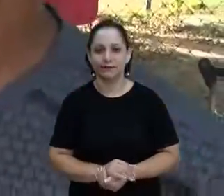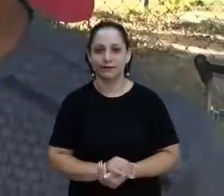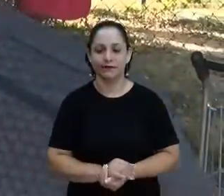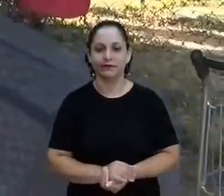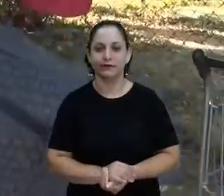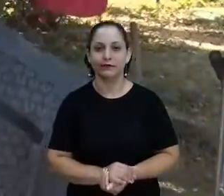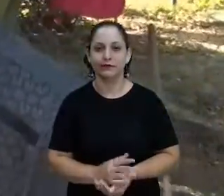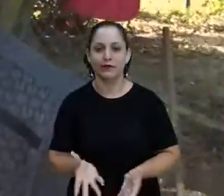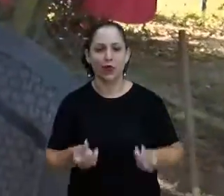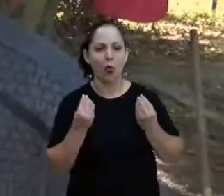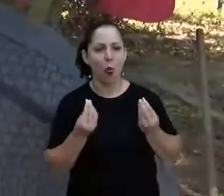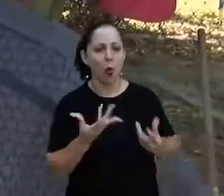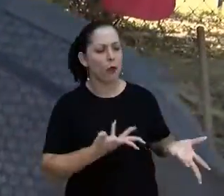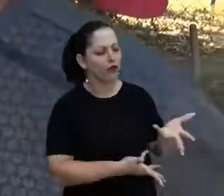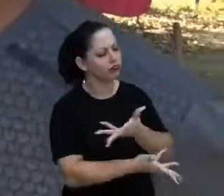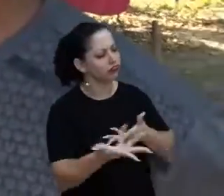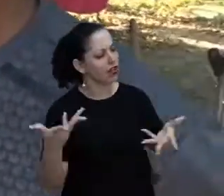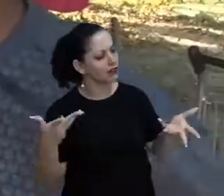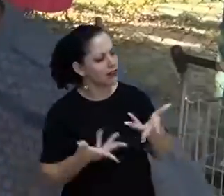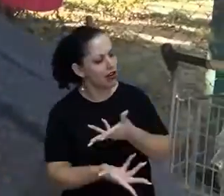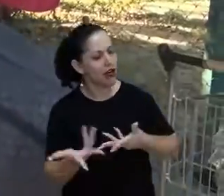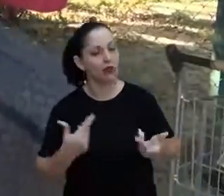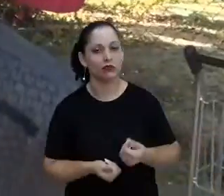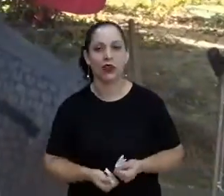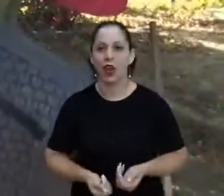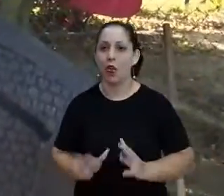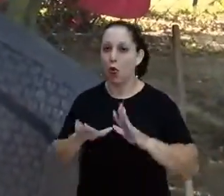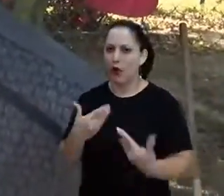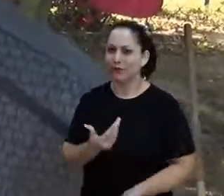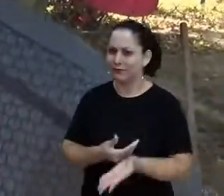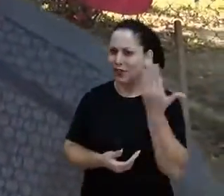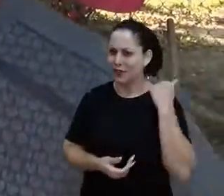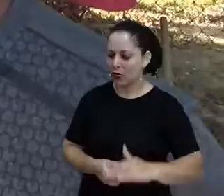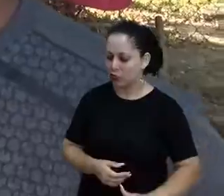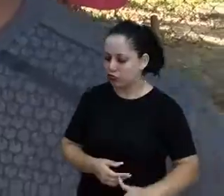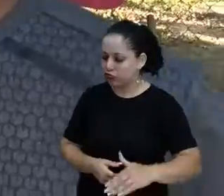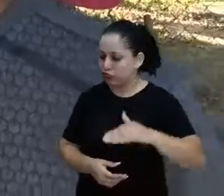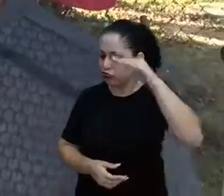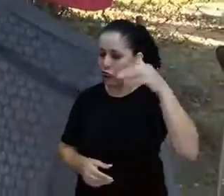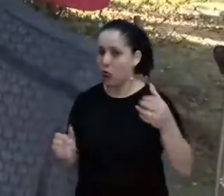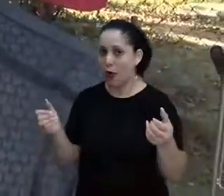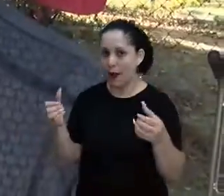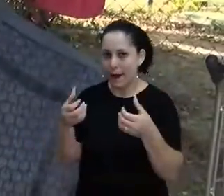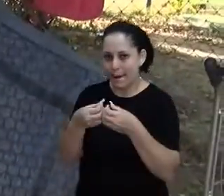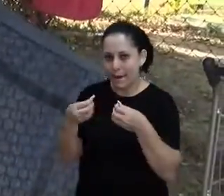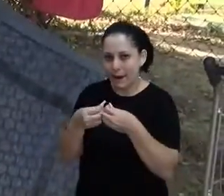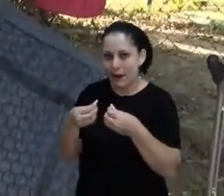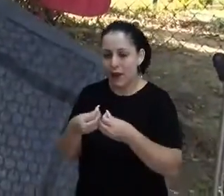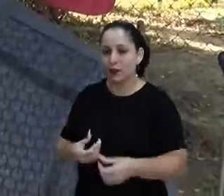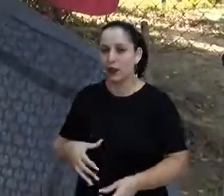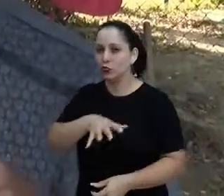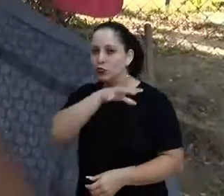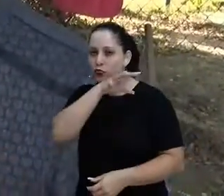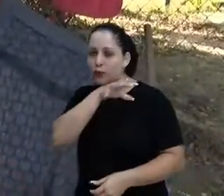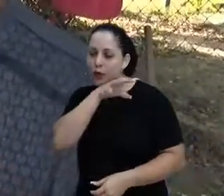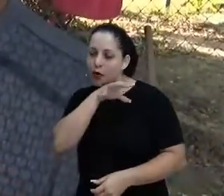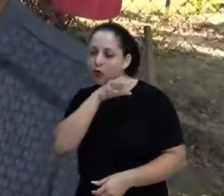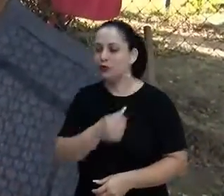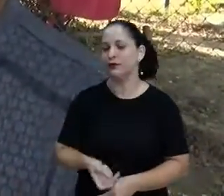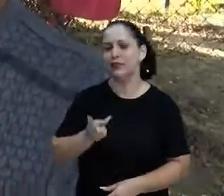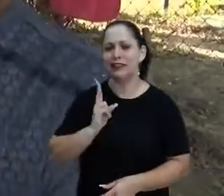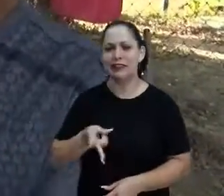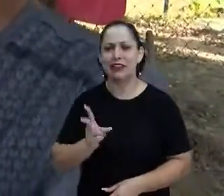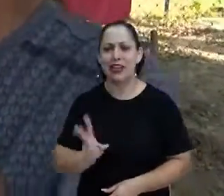Como é que foi essa relação? Como é que começou? Desde pequeno. Quando eu morava lá perto do esporte, lá tinha uma equipe do esporte. Desde pequeno, sempre ia ver os